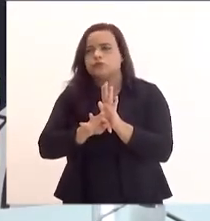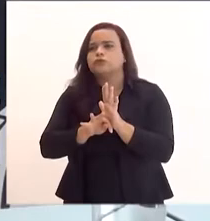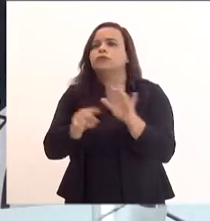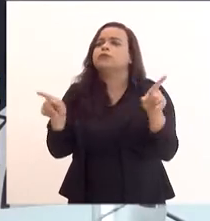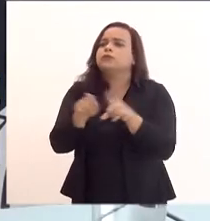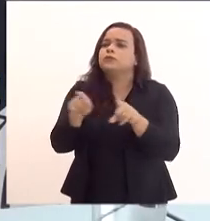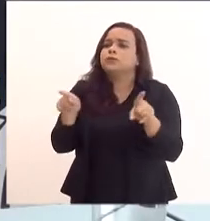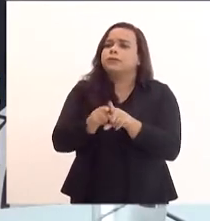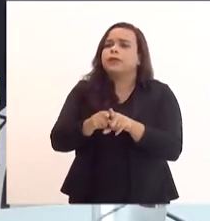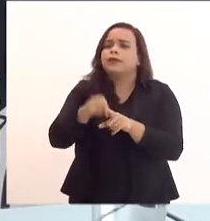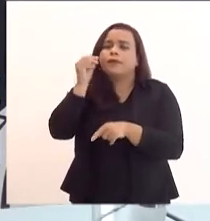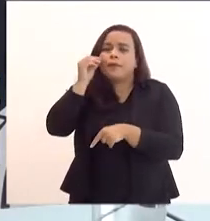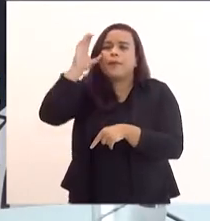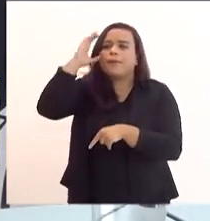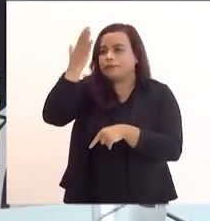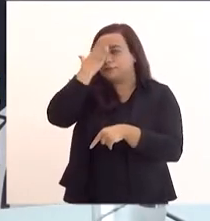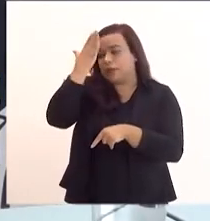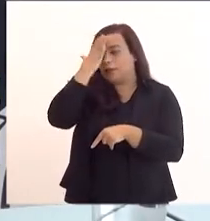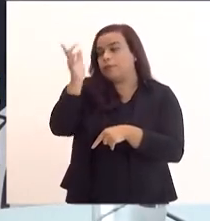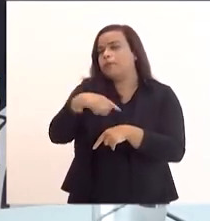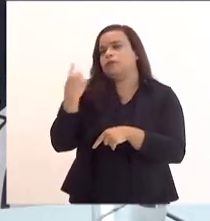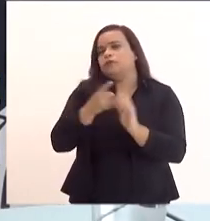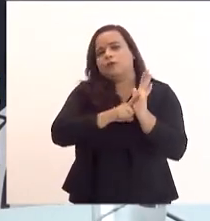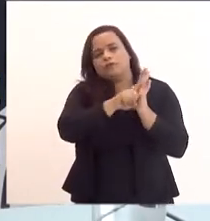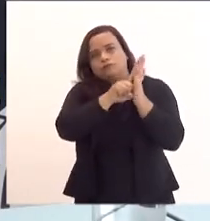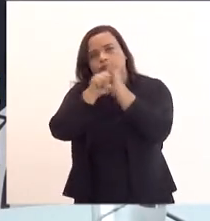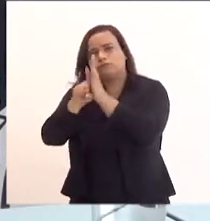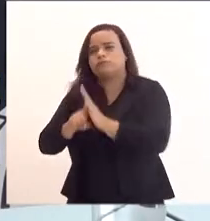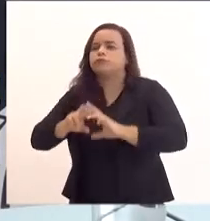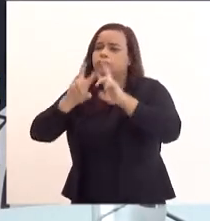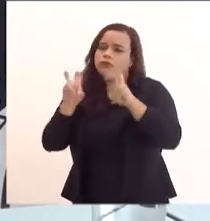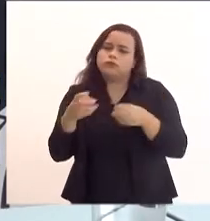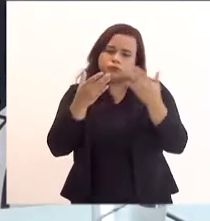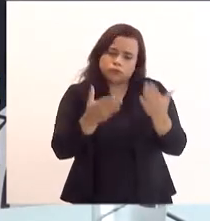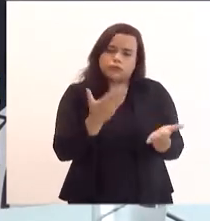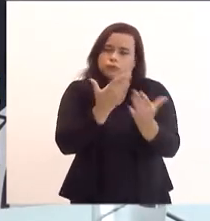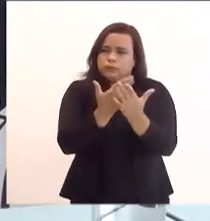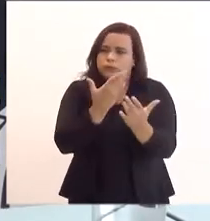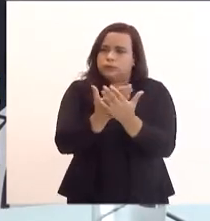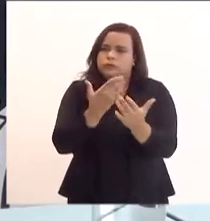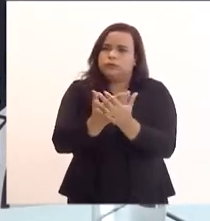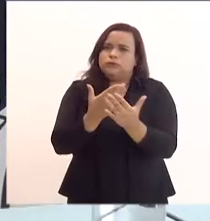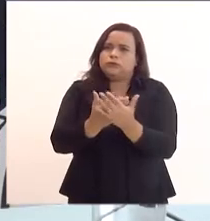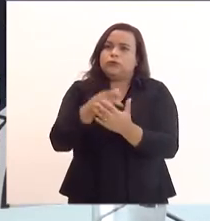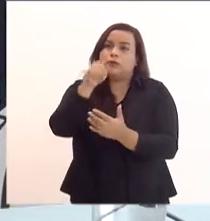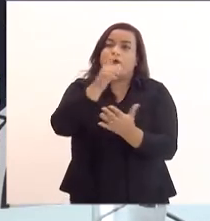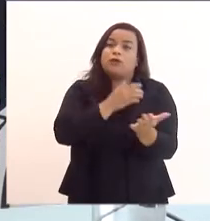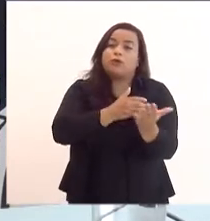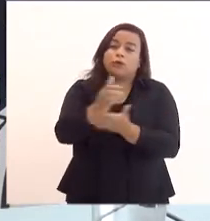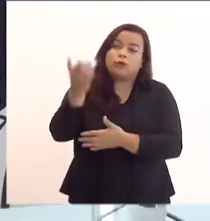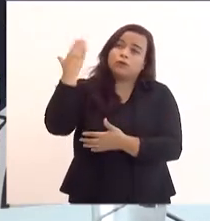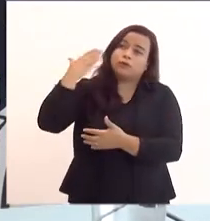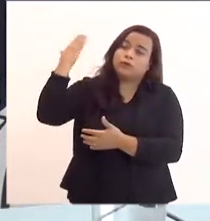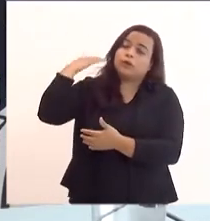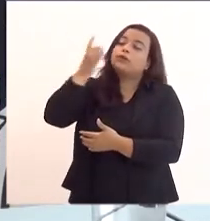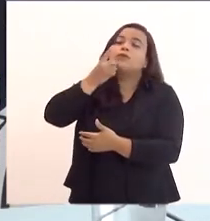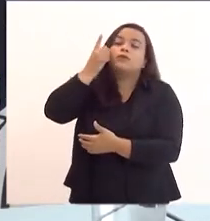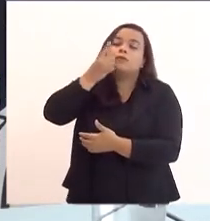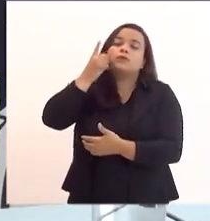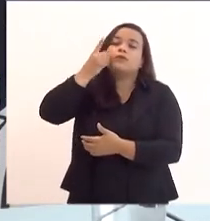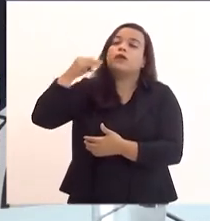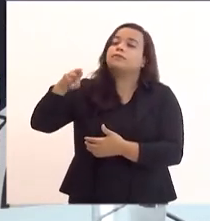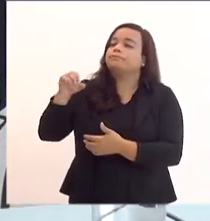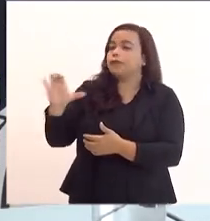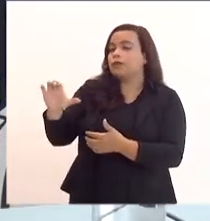no conhecimento que a gente tem adquirido sobre esse tema desde que o deputado Carlos Mink trouxe aqui a